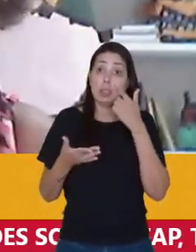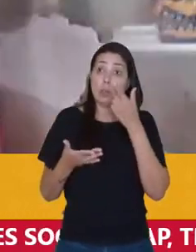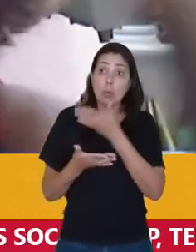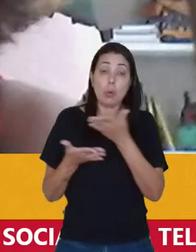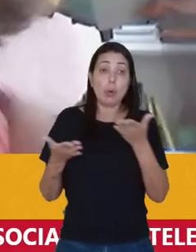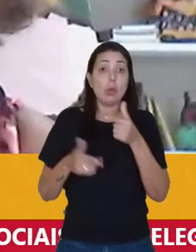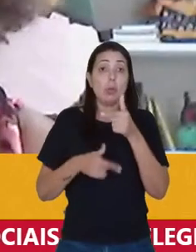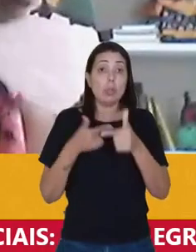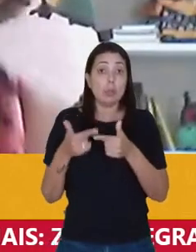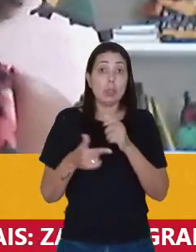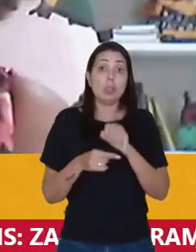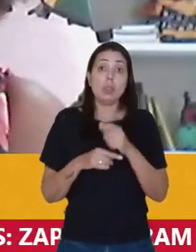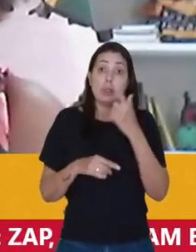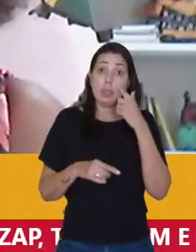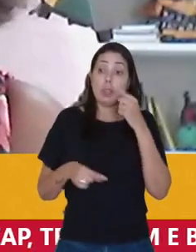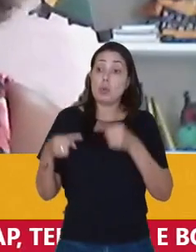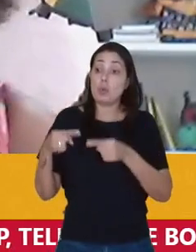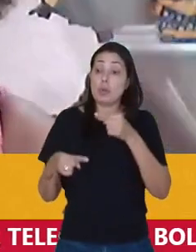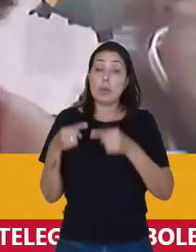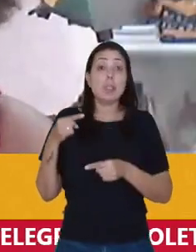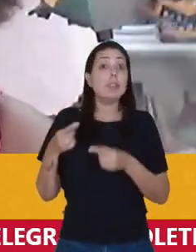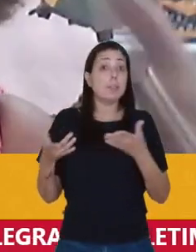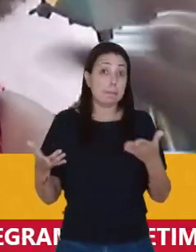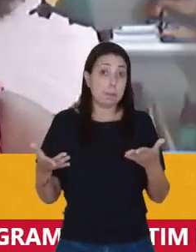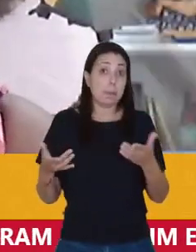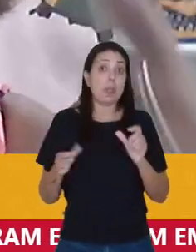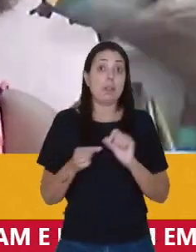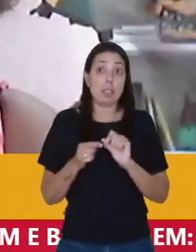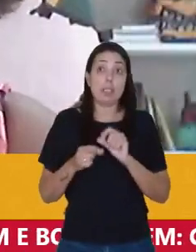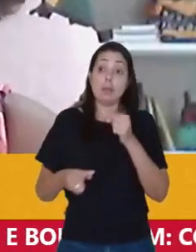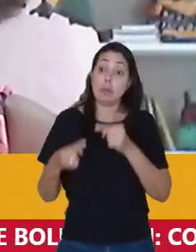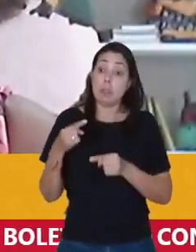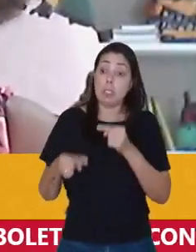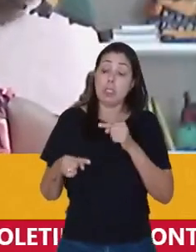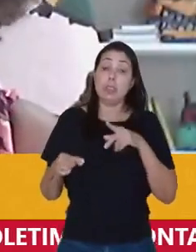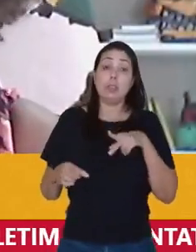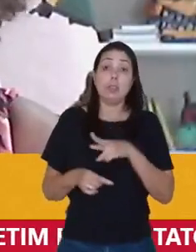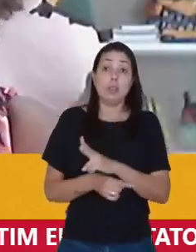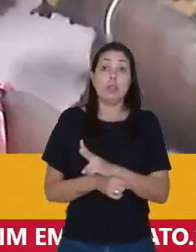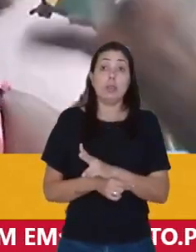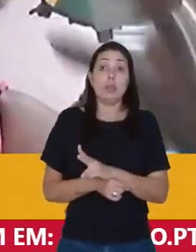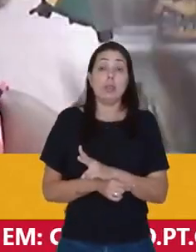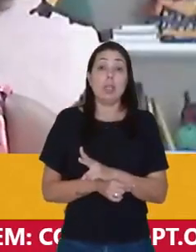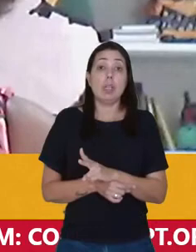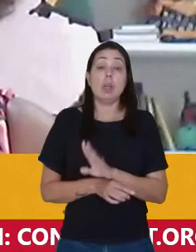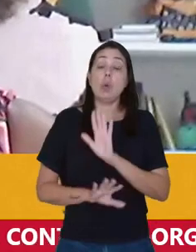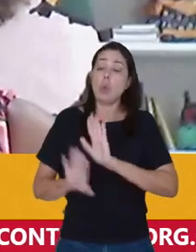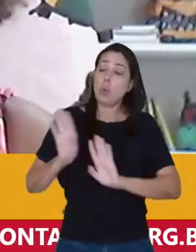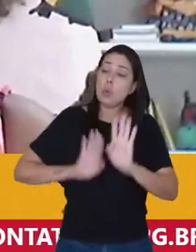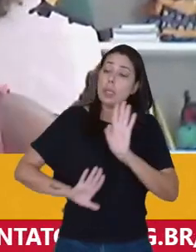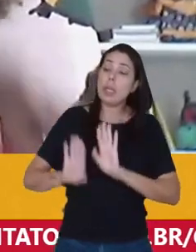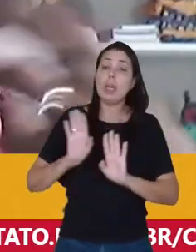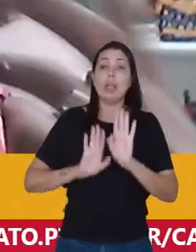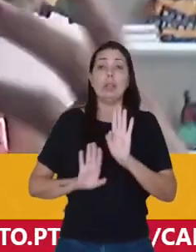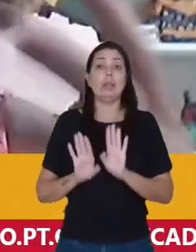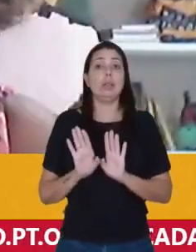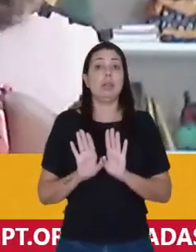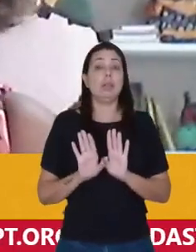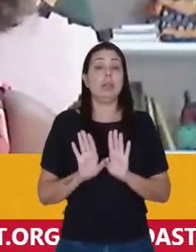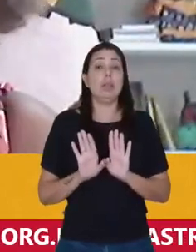ação como essa, eu só vejo política, né? Um fazer política permanente, né? Cuidadoso,